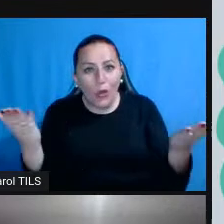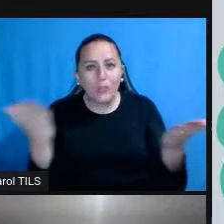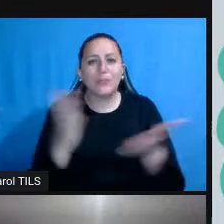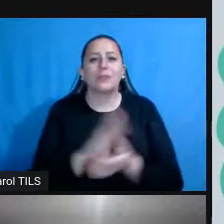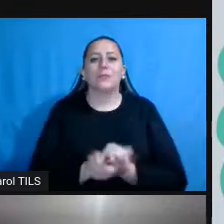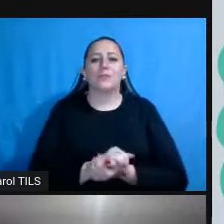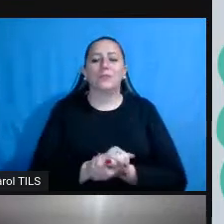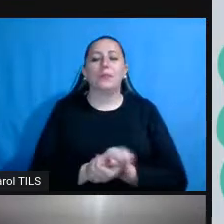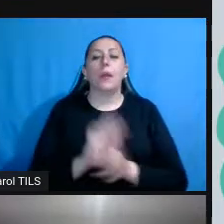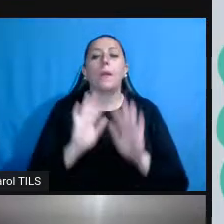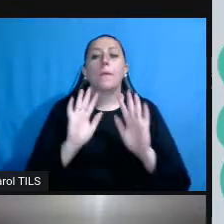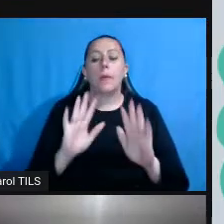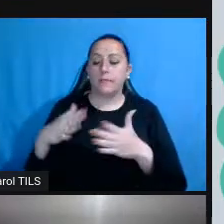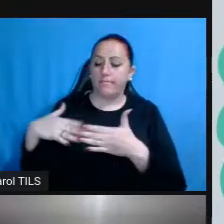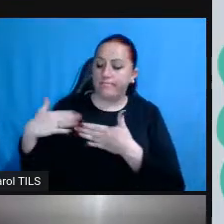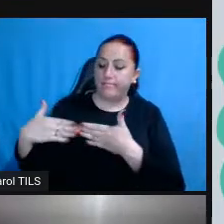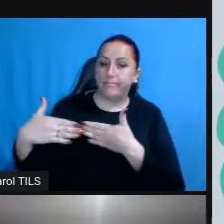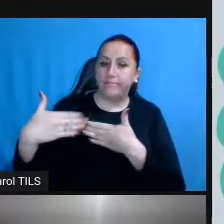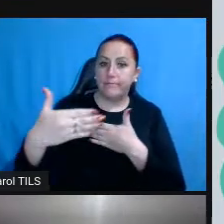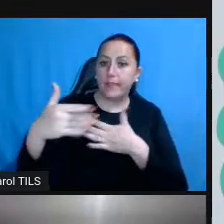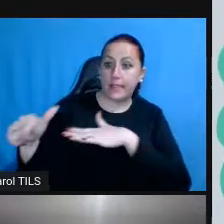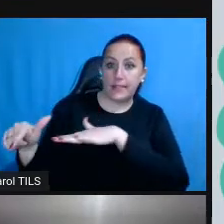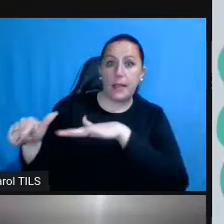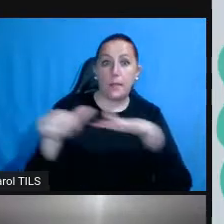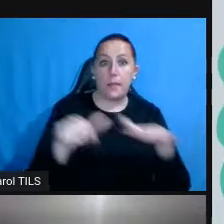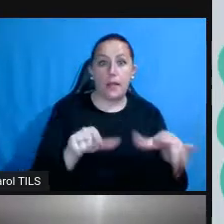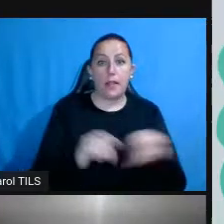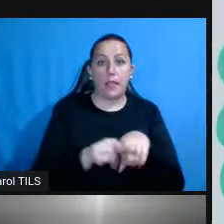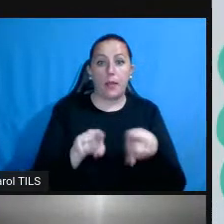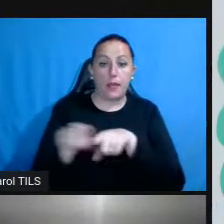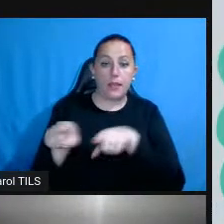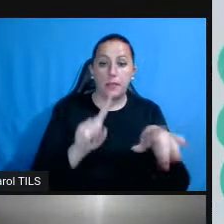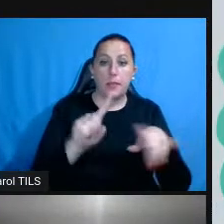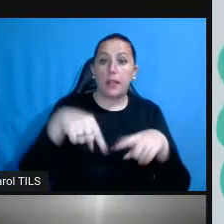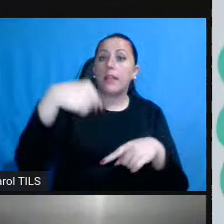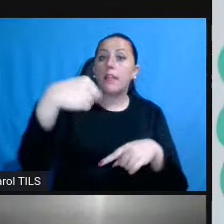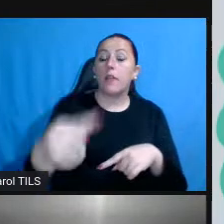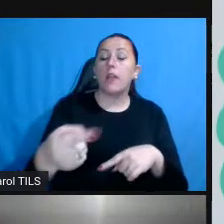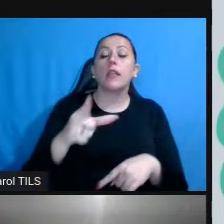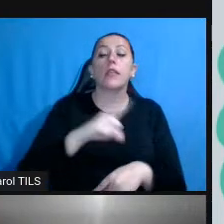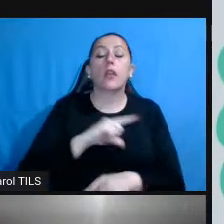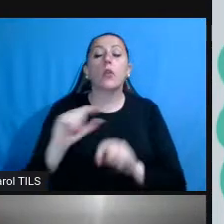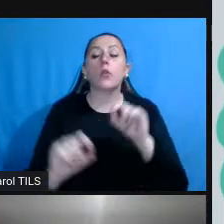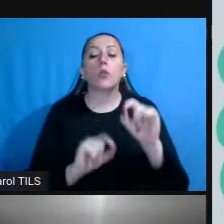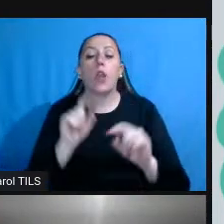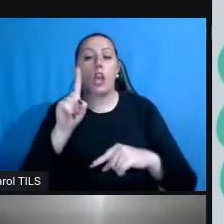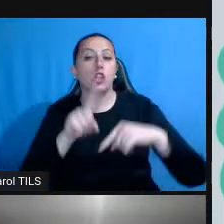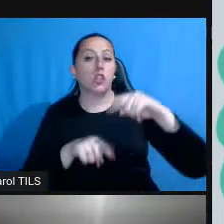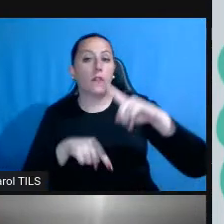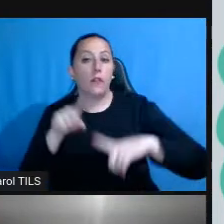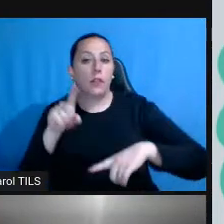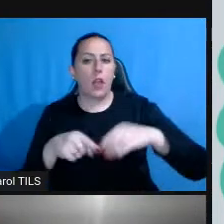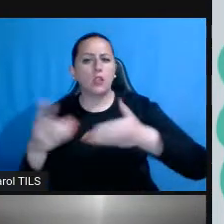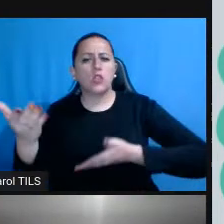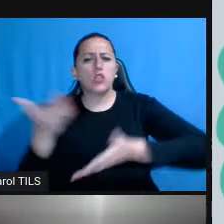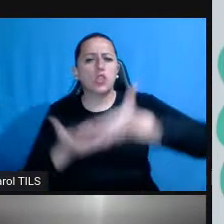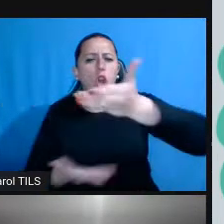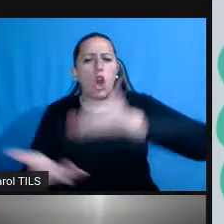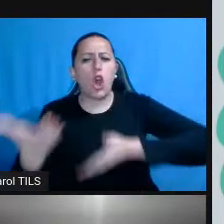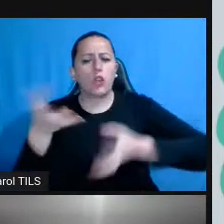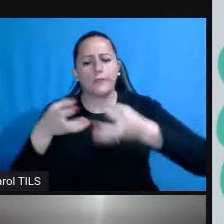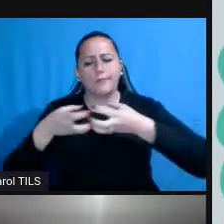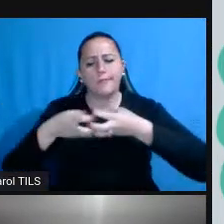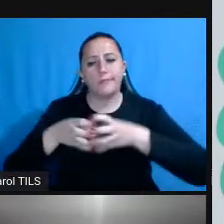ao longo dessa semana e da semana que vem, algumas atividades para trocas, diálogos, então,